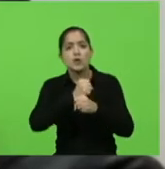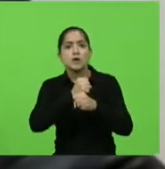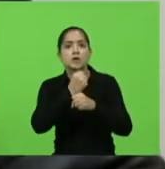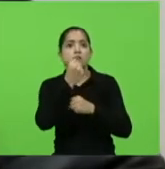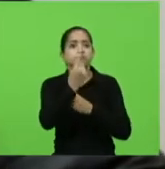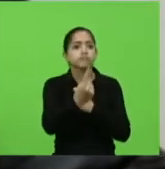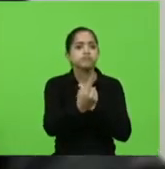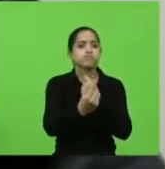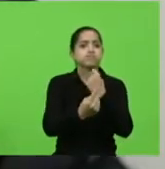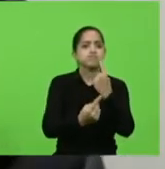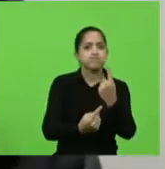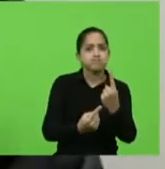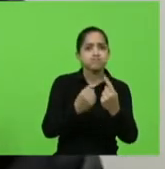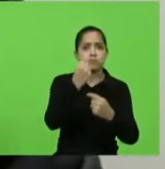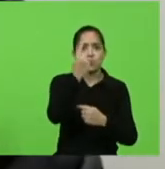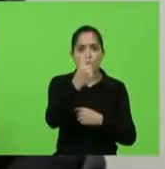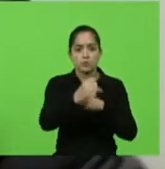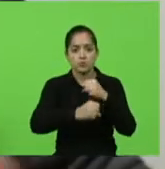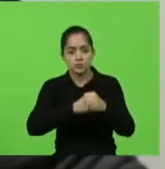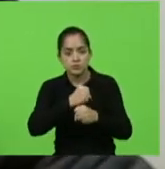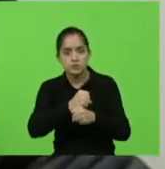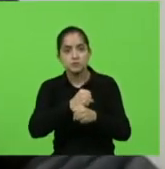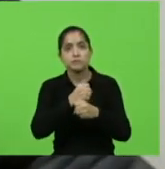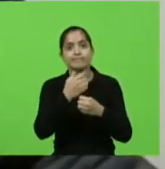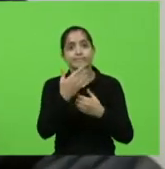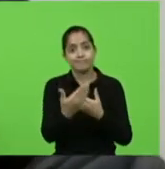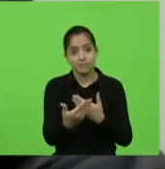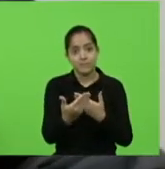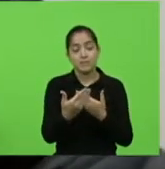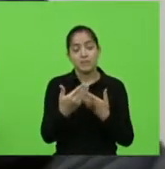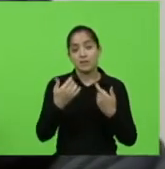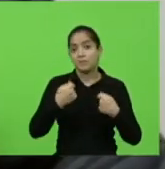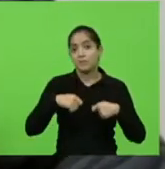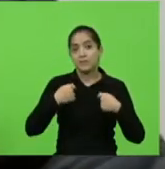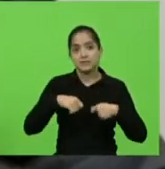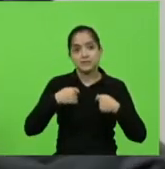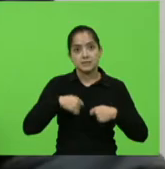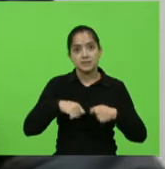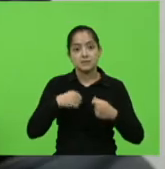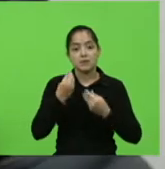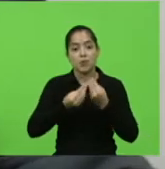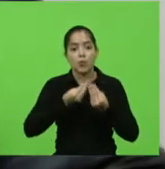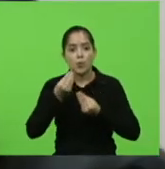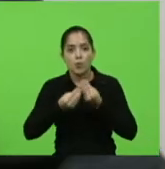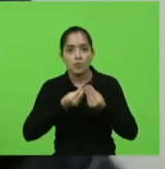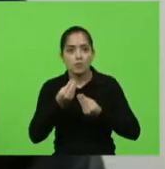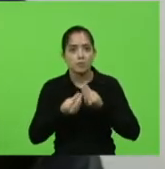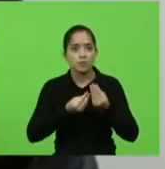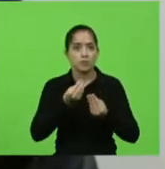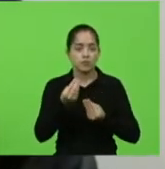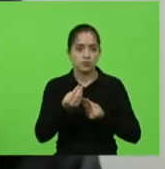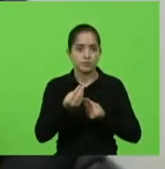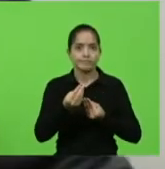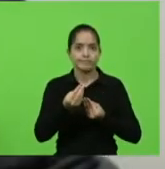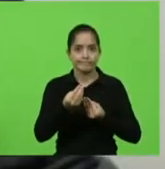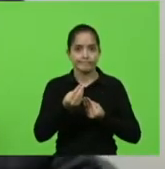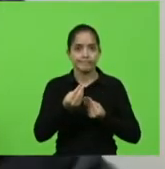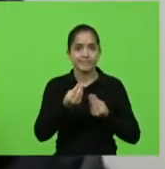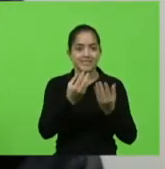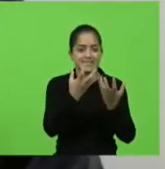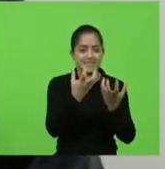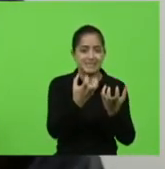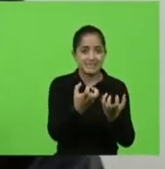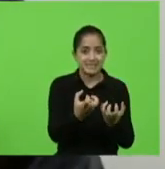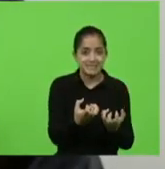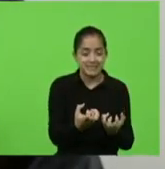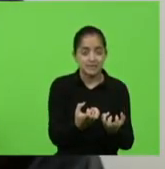também. Infelizmente, nós temos que passar a saber conviver com a seca no estado